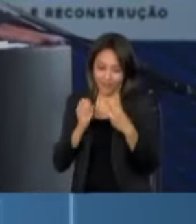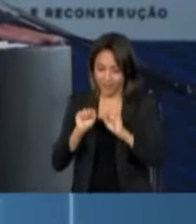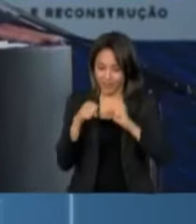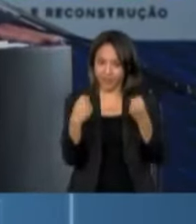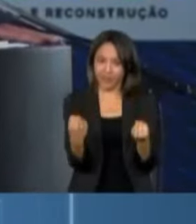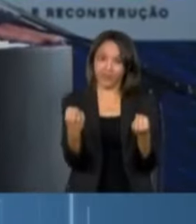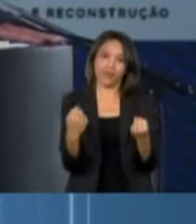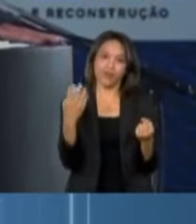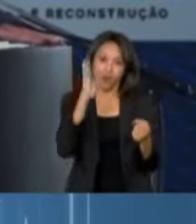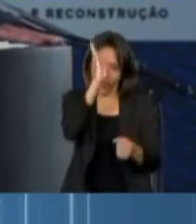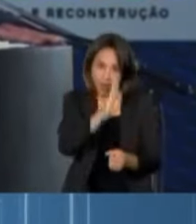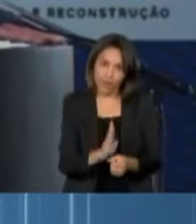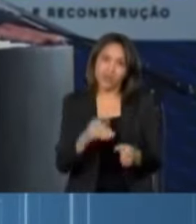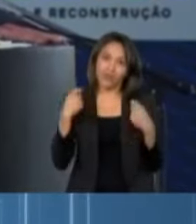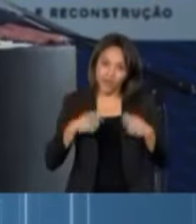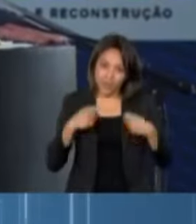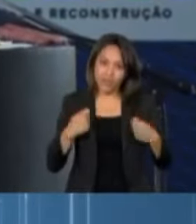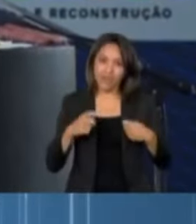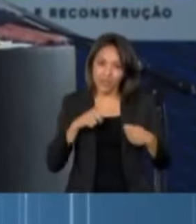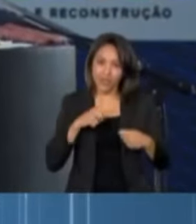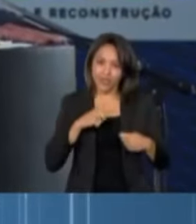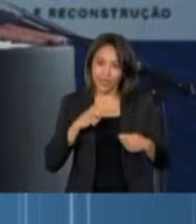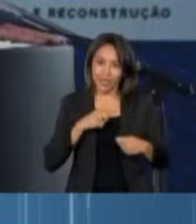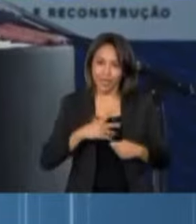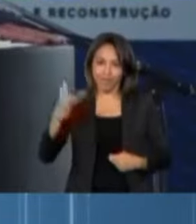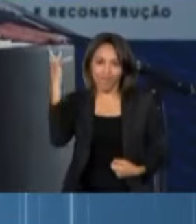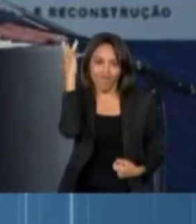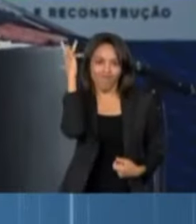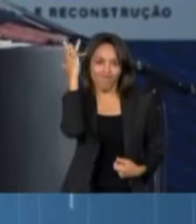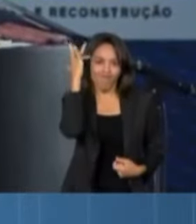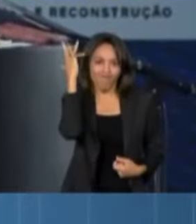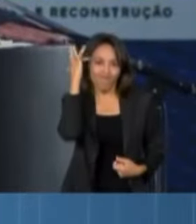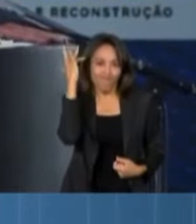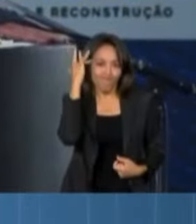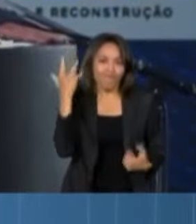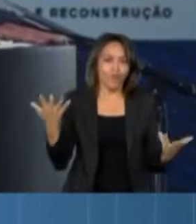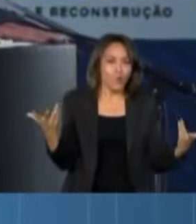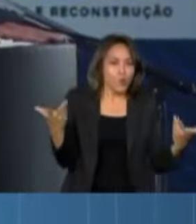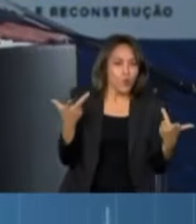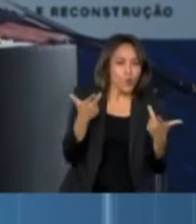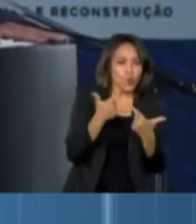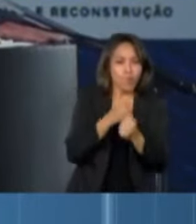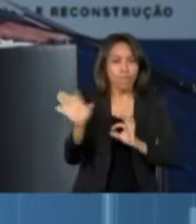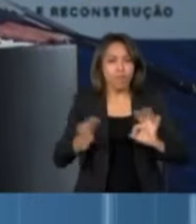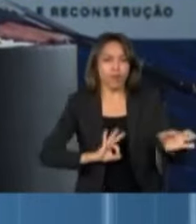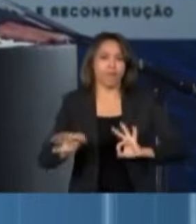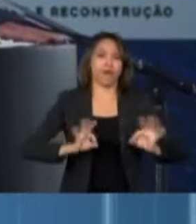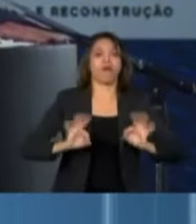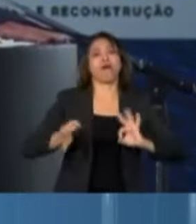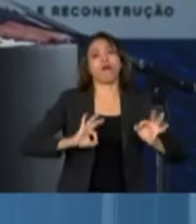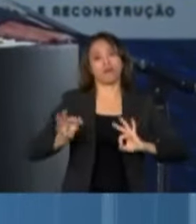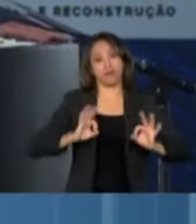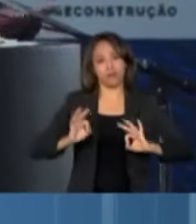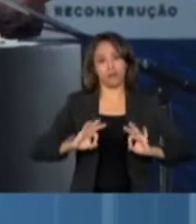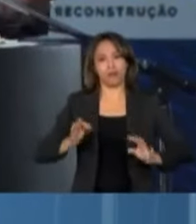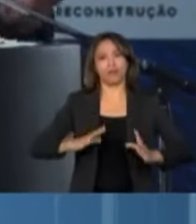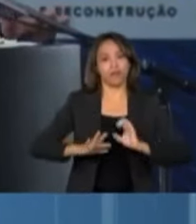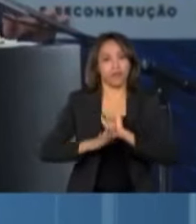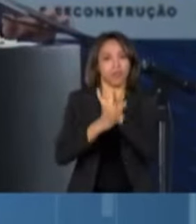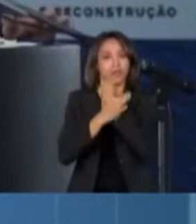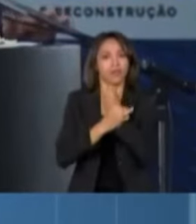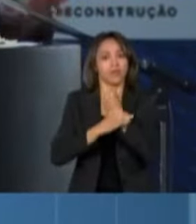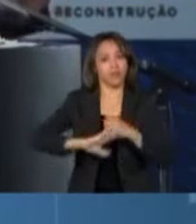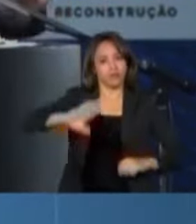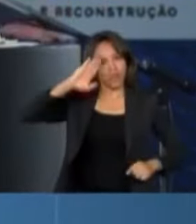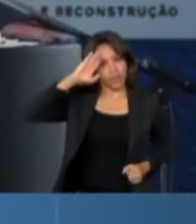o governo, que ele tinha essa missão de pacificar essas relações, e é muito importante, né, que a investigação da tentativa